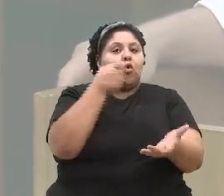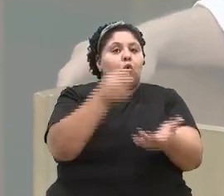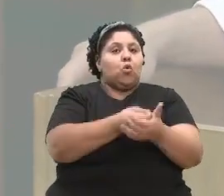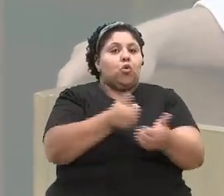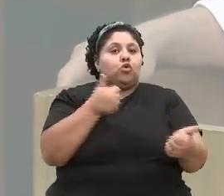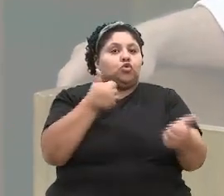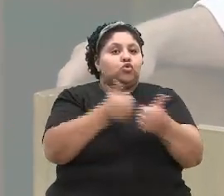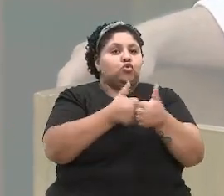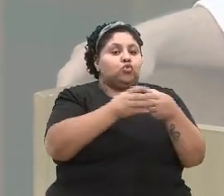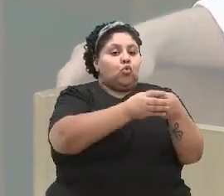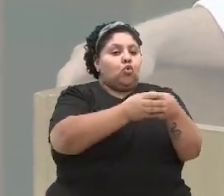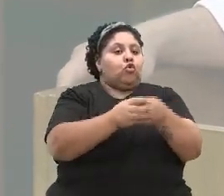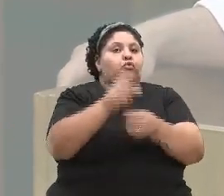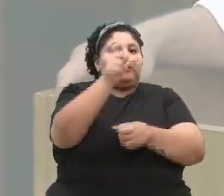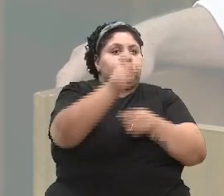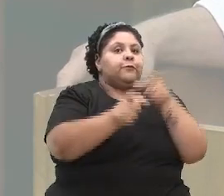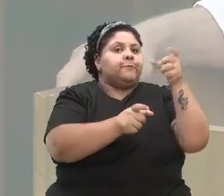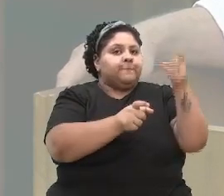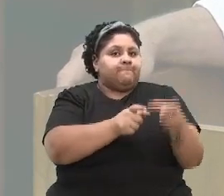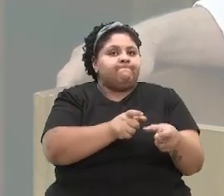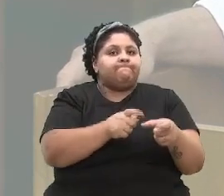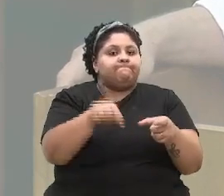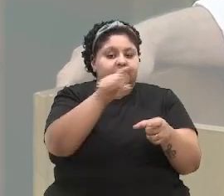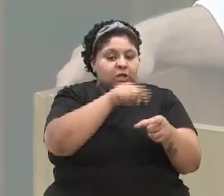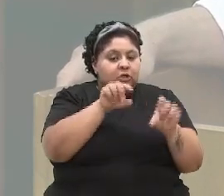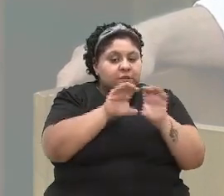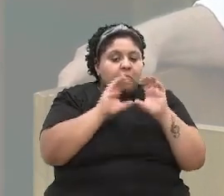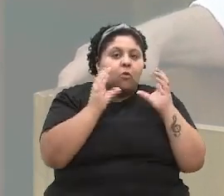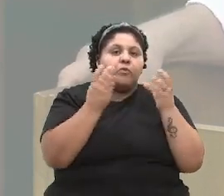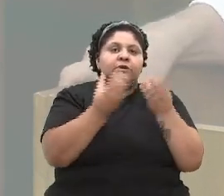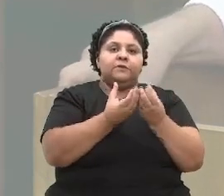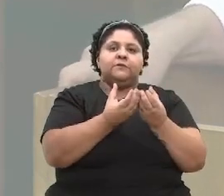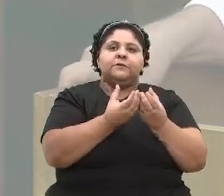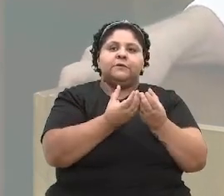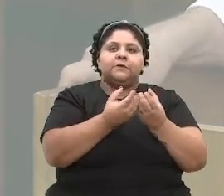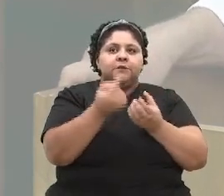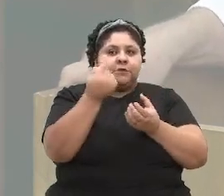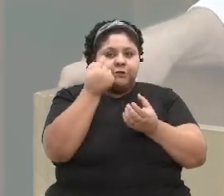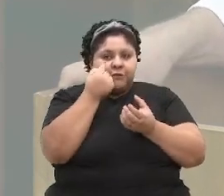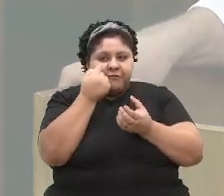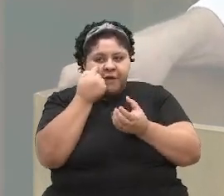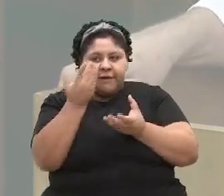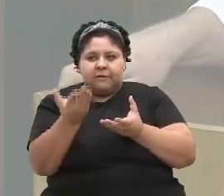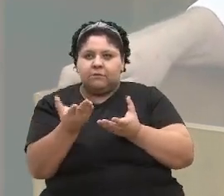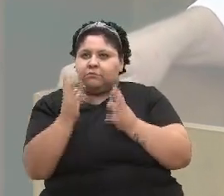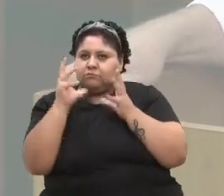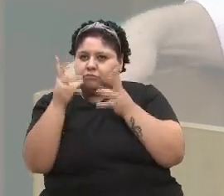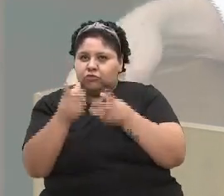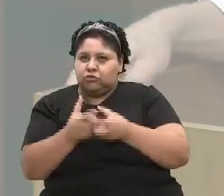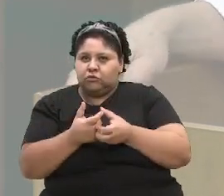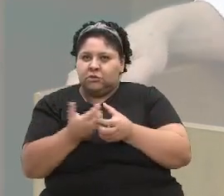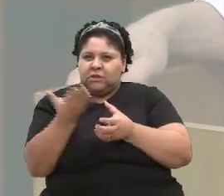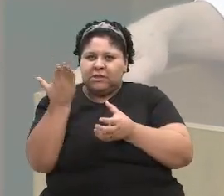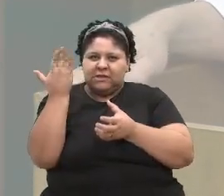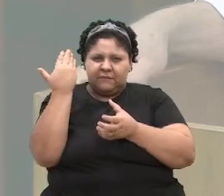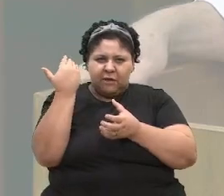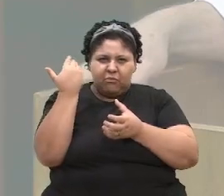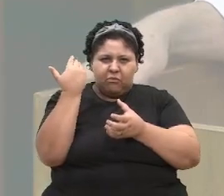de pessoas da nossa comunidade, dever acontecer. Na época do